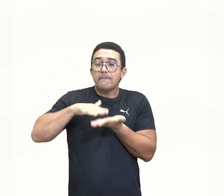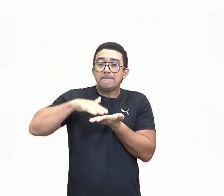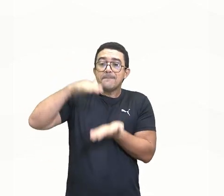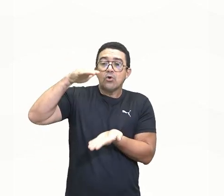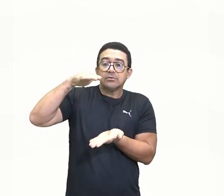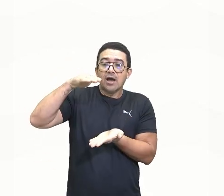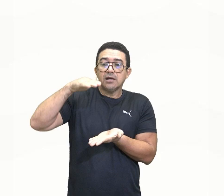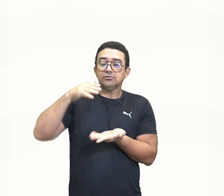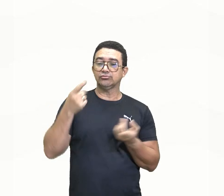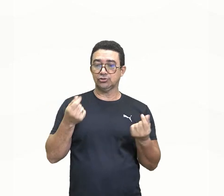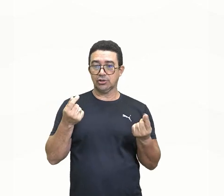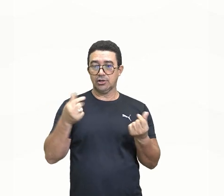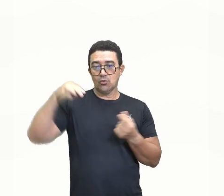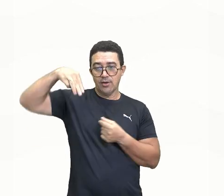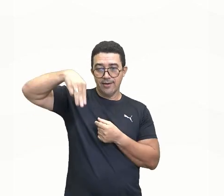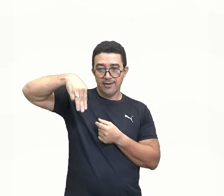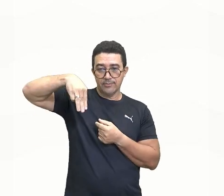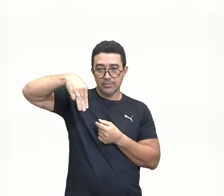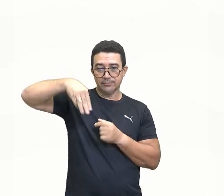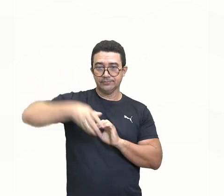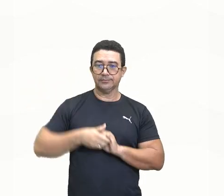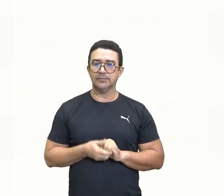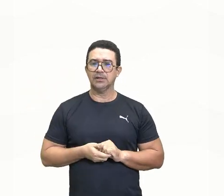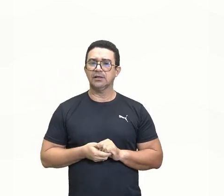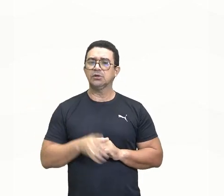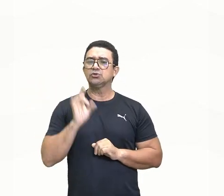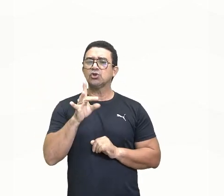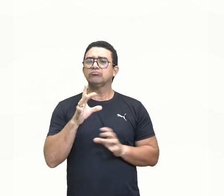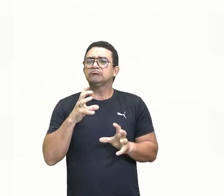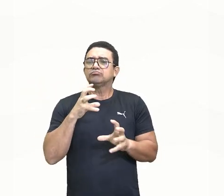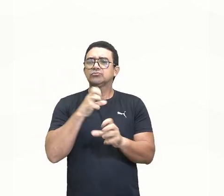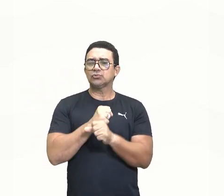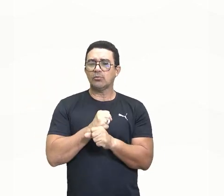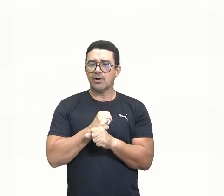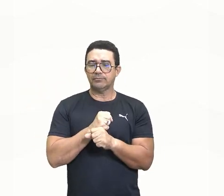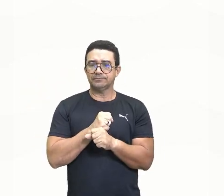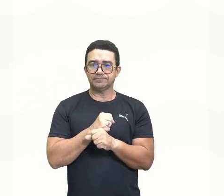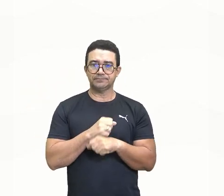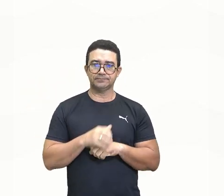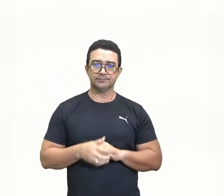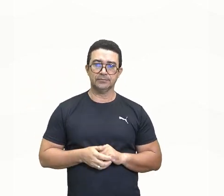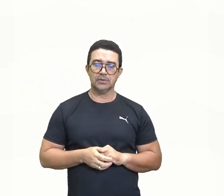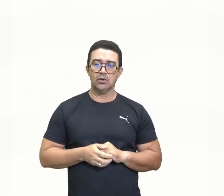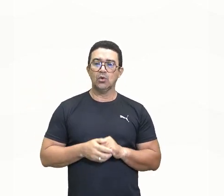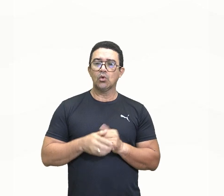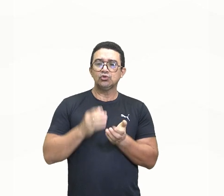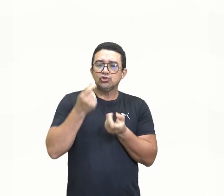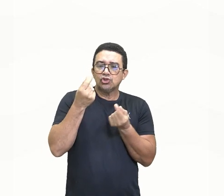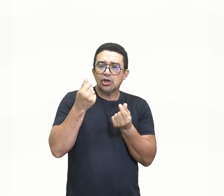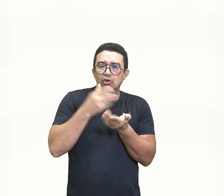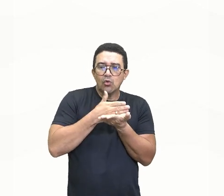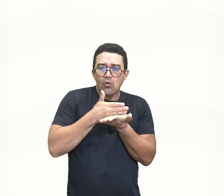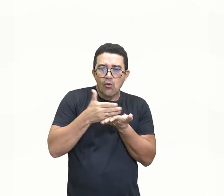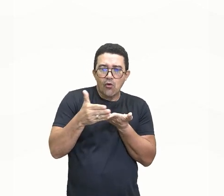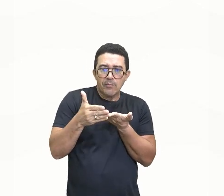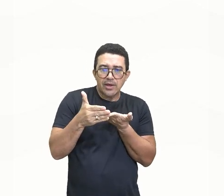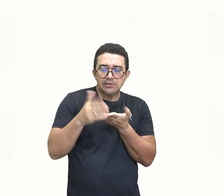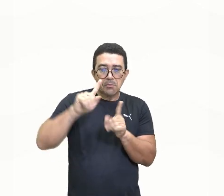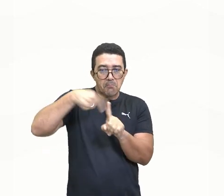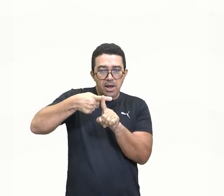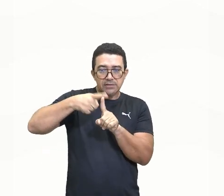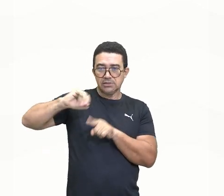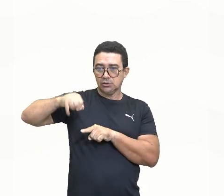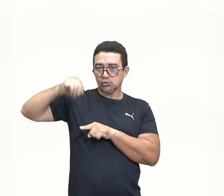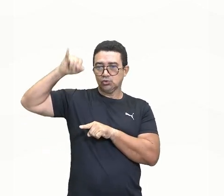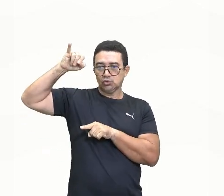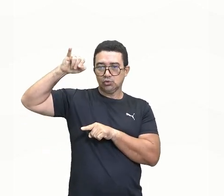final ficaria quanto? Você vai apenas somar. Você vai somar o capital inicial, né, mais os juros.